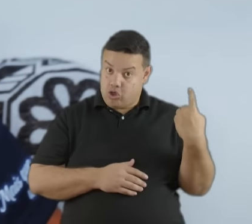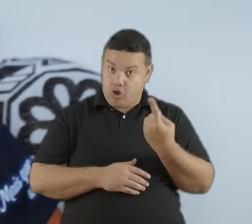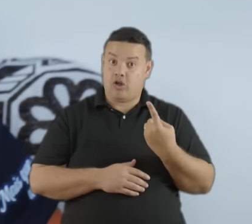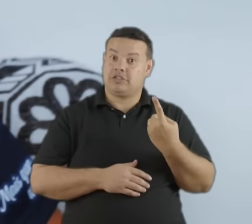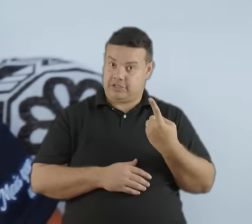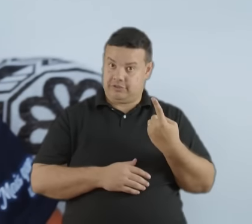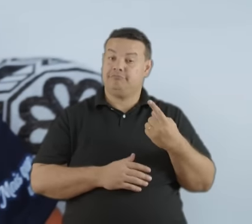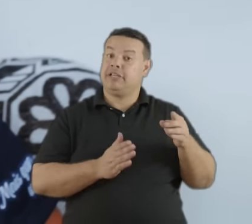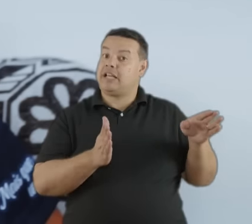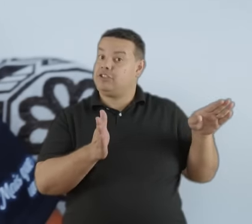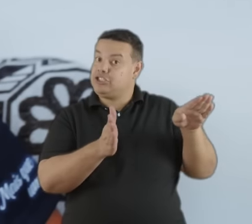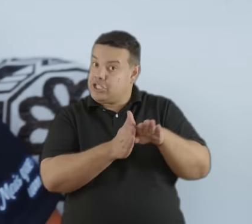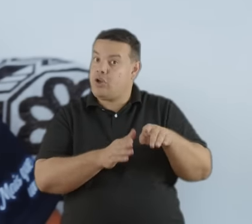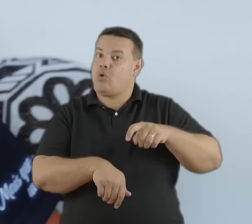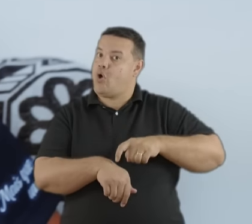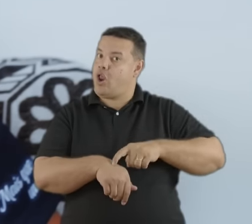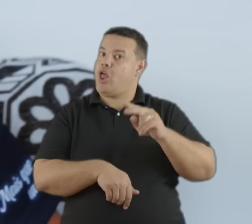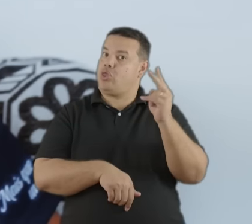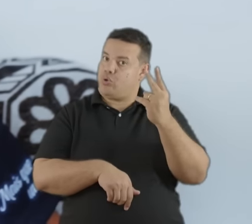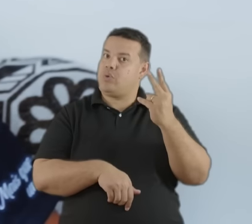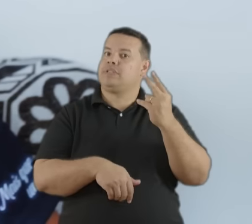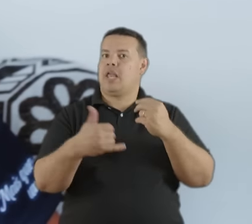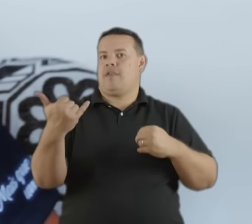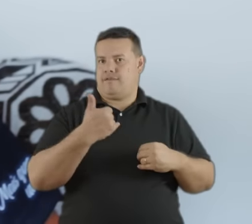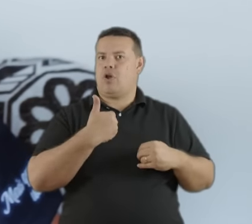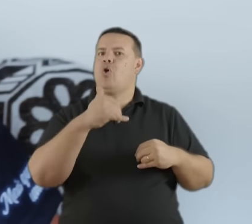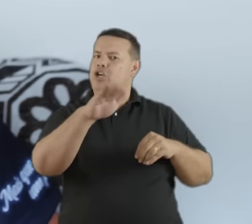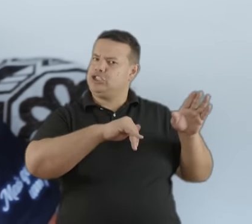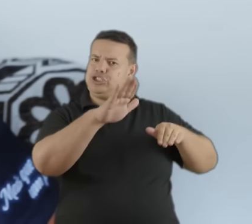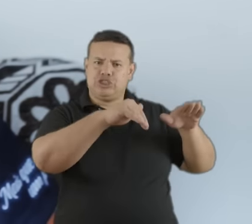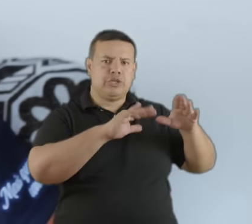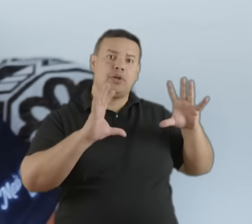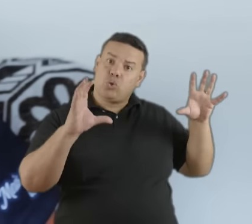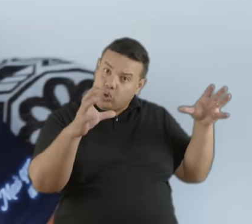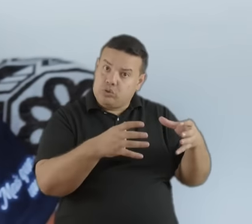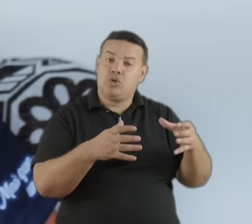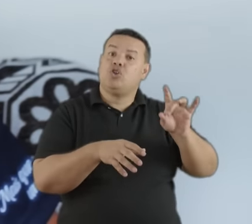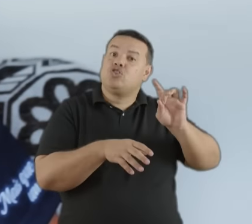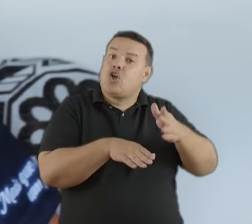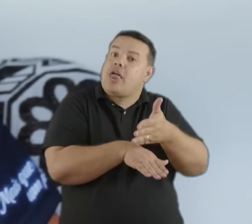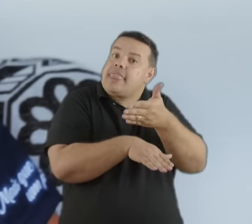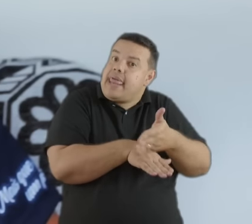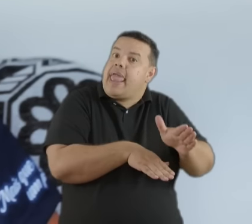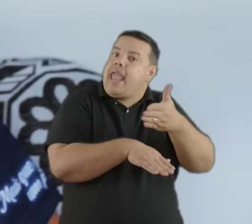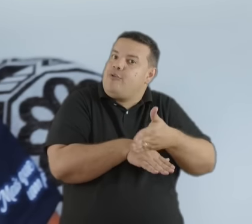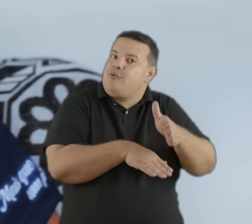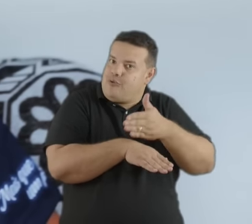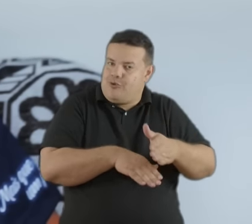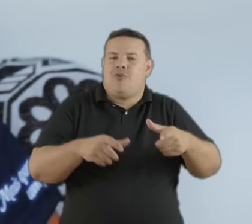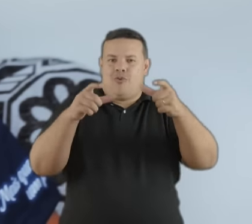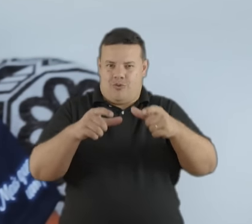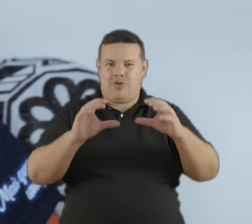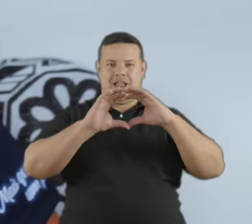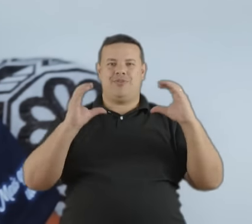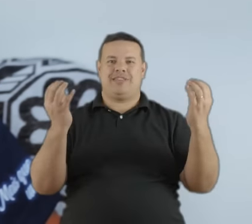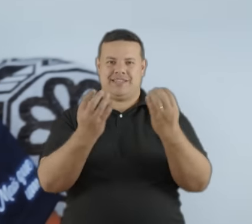da sede, quando nós estávamos, era 2 horas, ele disse: chame a turma, todo mundo, faça um treino